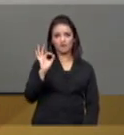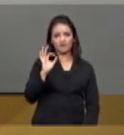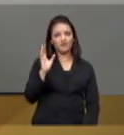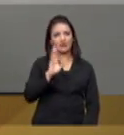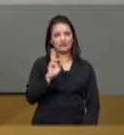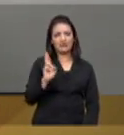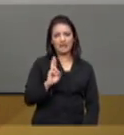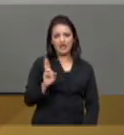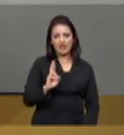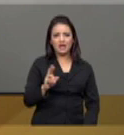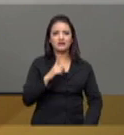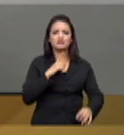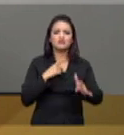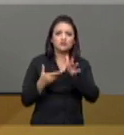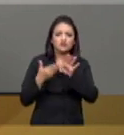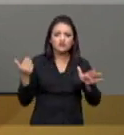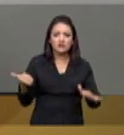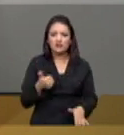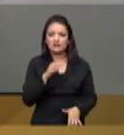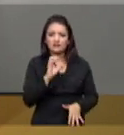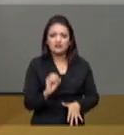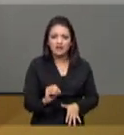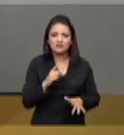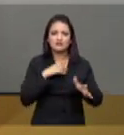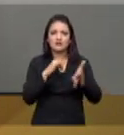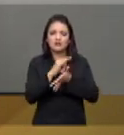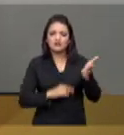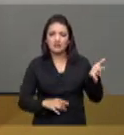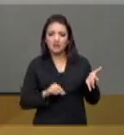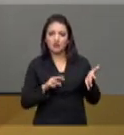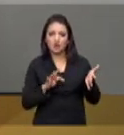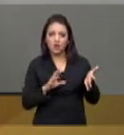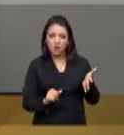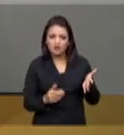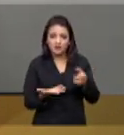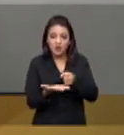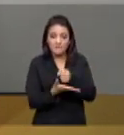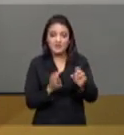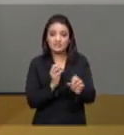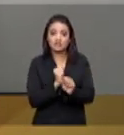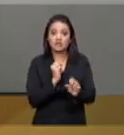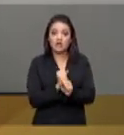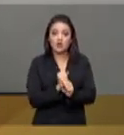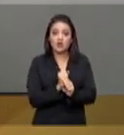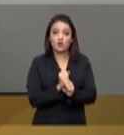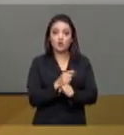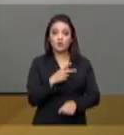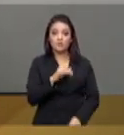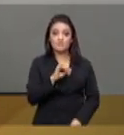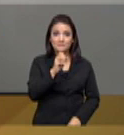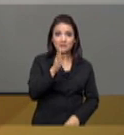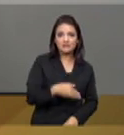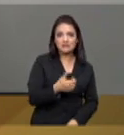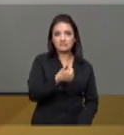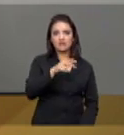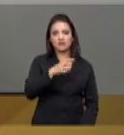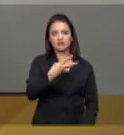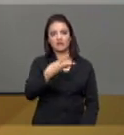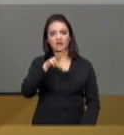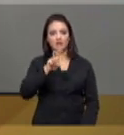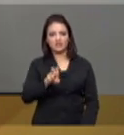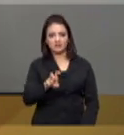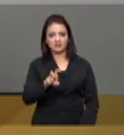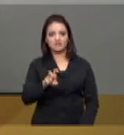10 relativo ao ICMS destacado na nota fiscal da operação, a base de cálculo da PIS-COFINS seria de 135 quanto